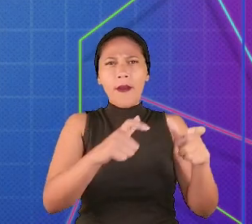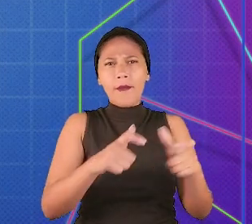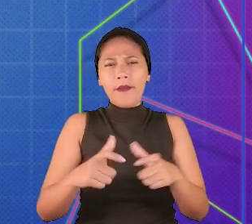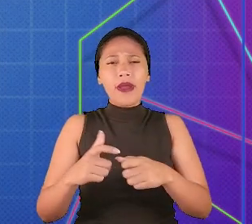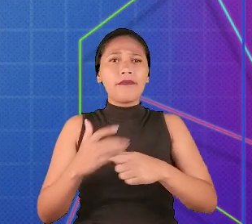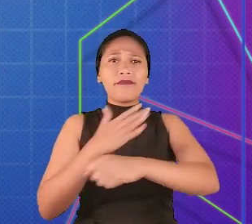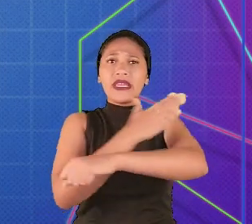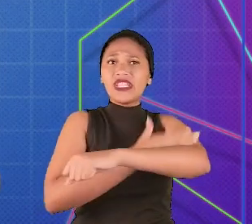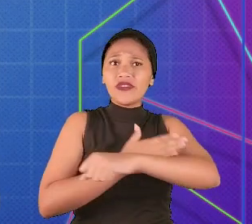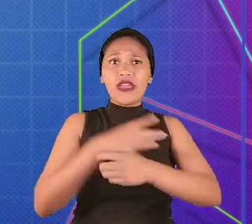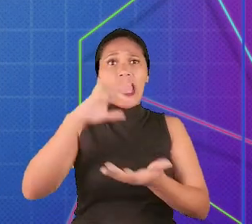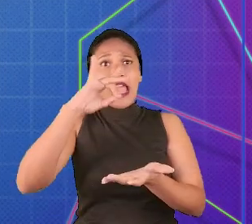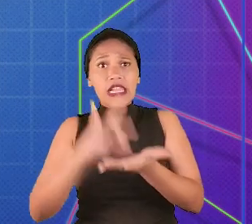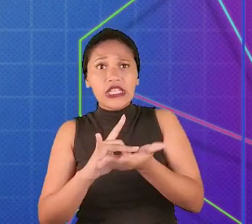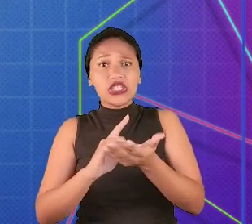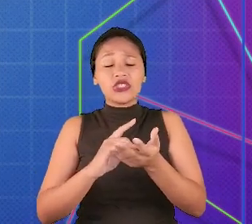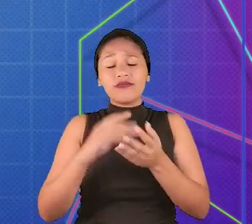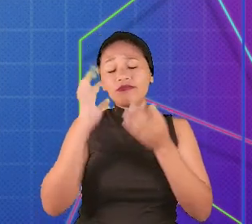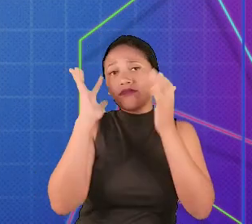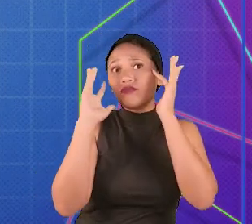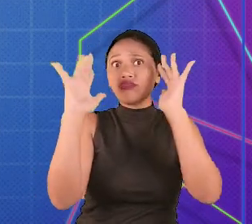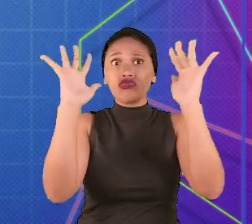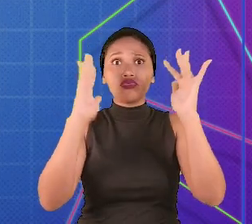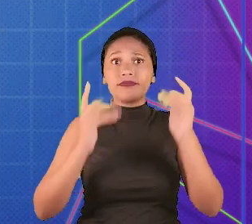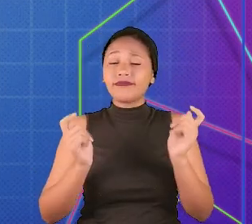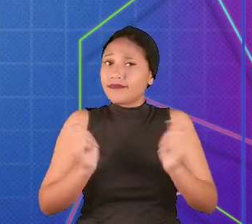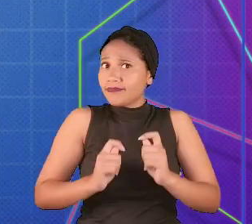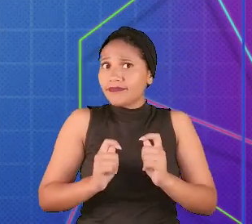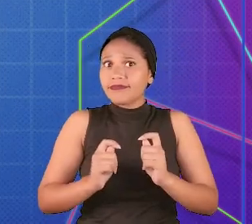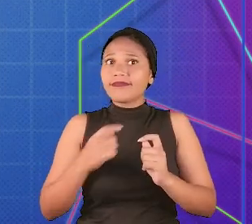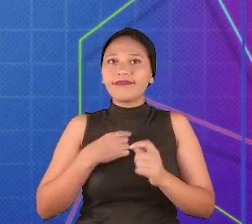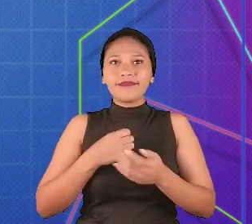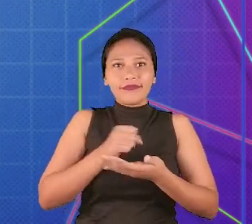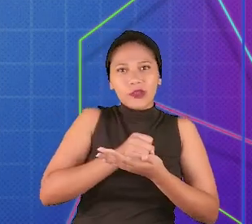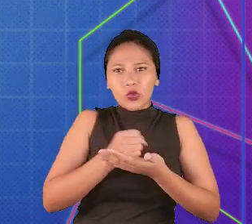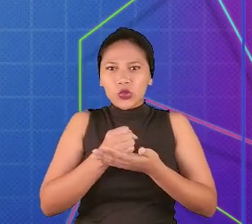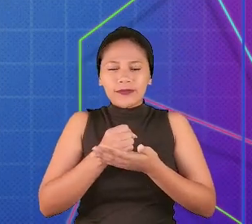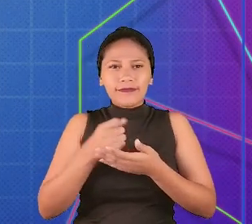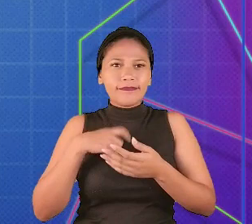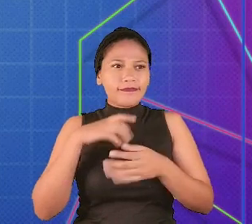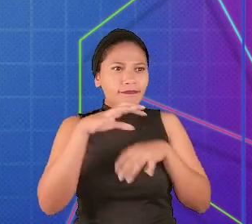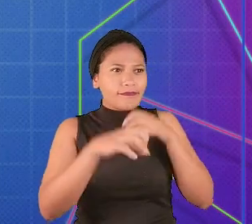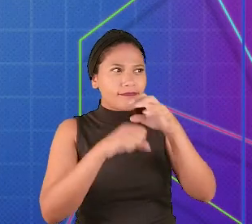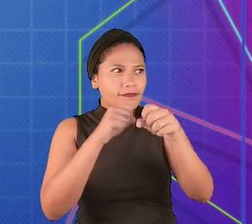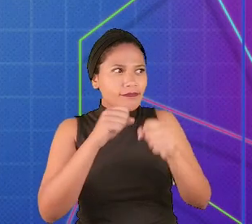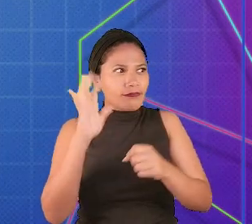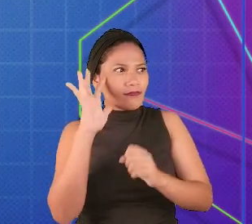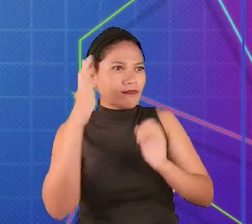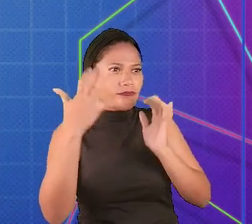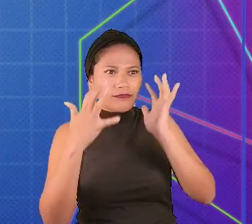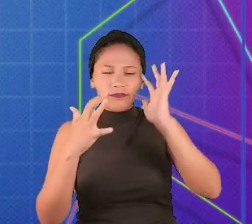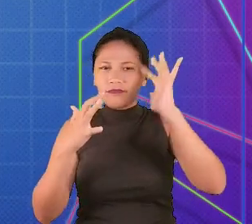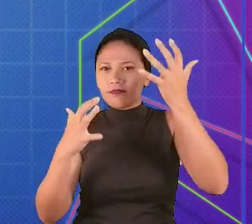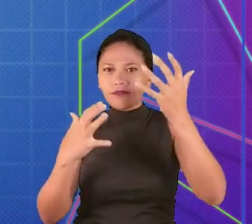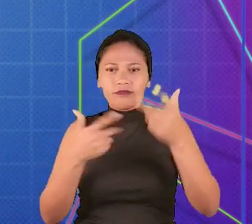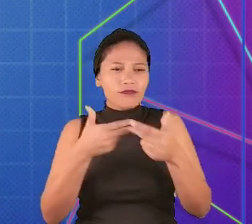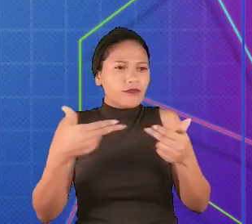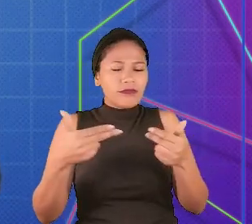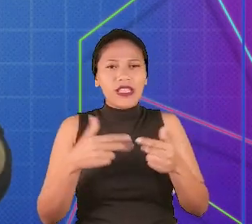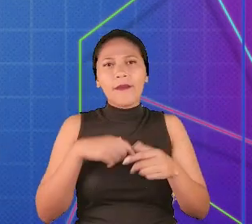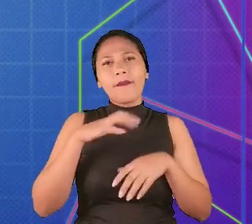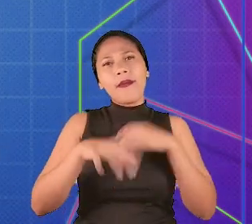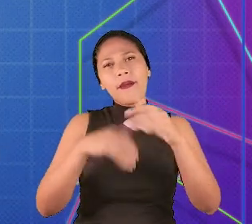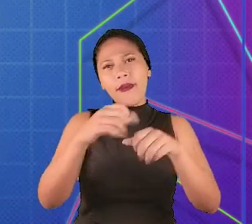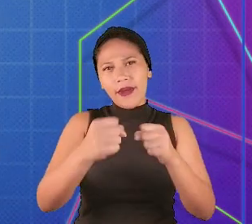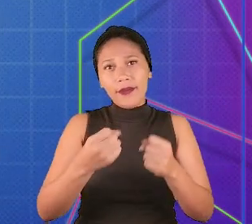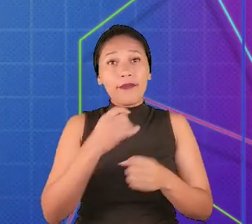ambientes, medievais, realistas, fantasiosos. O jogador vai explorar, resolver missões, coletar artefatos e